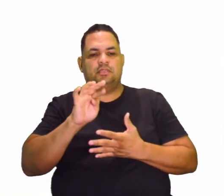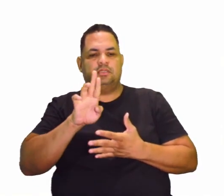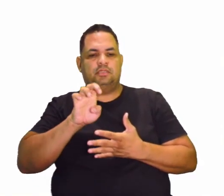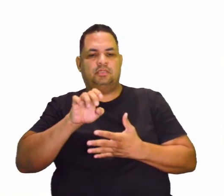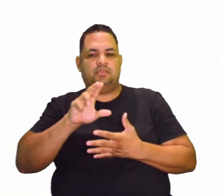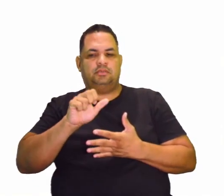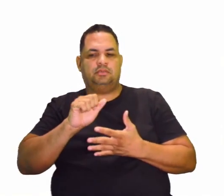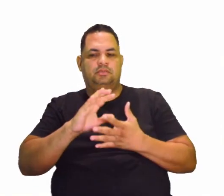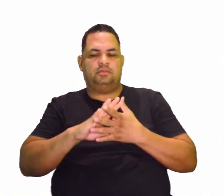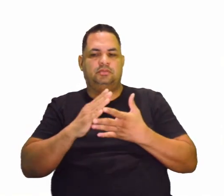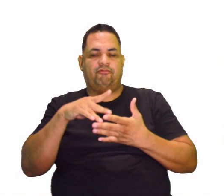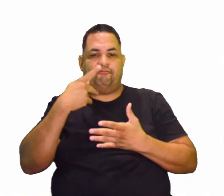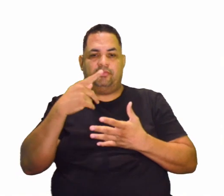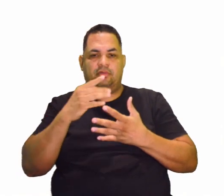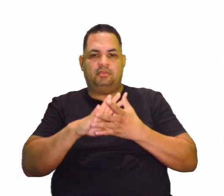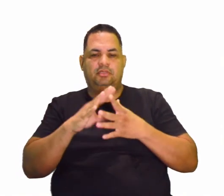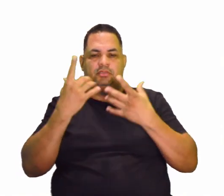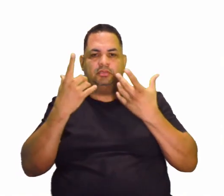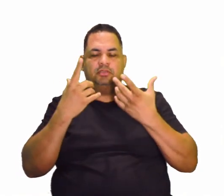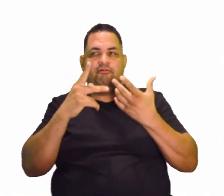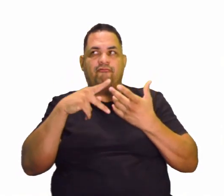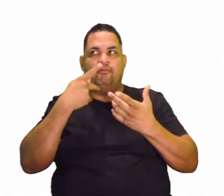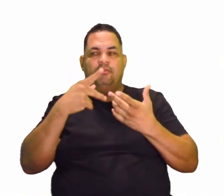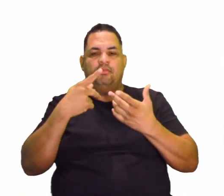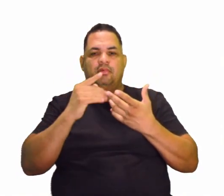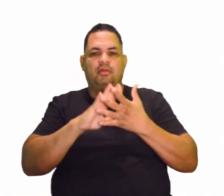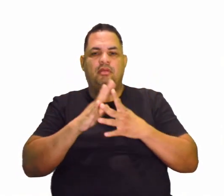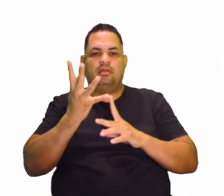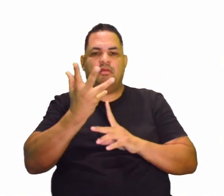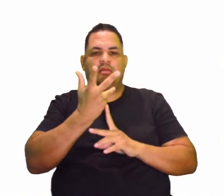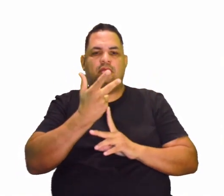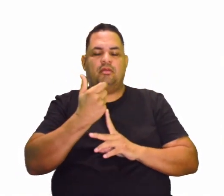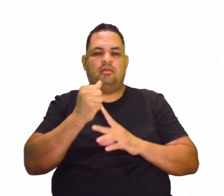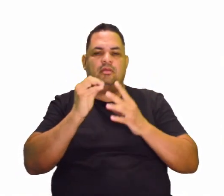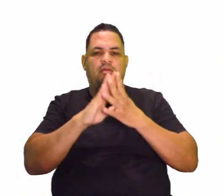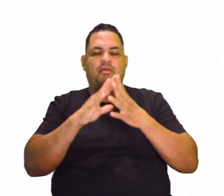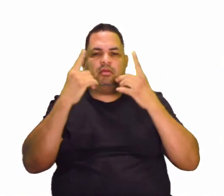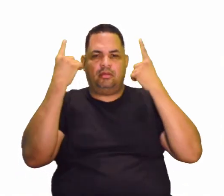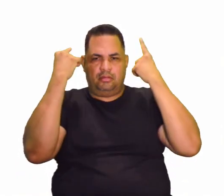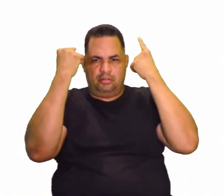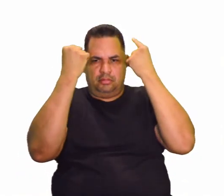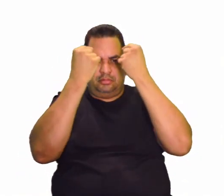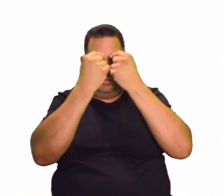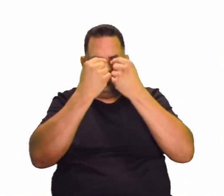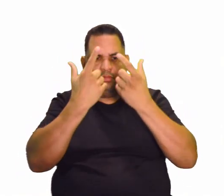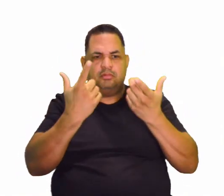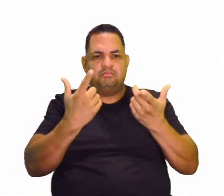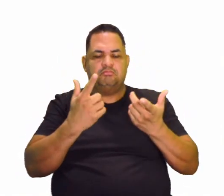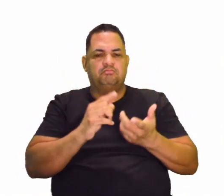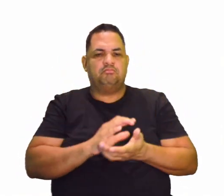estamos falando da arte grega. Nós estamos falando do Jardim de Versalhes, né? Não falamos